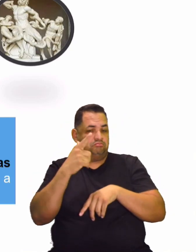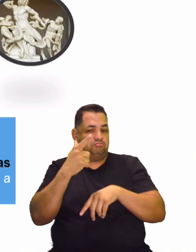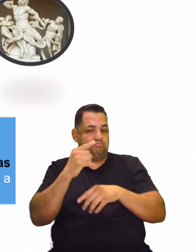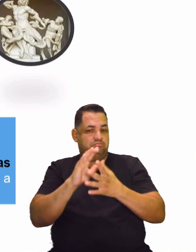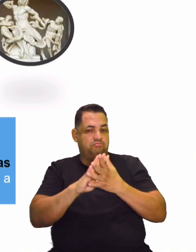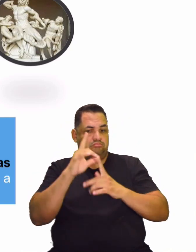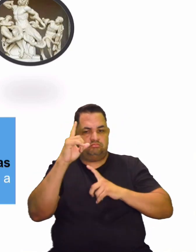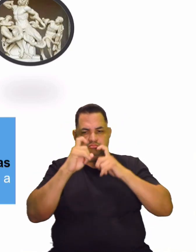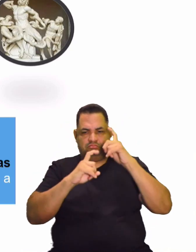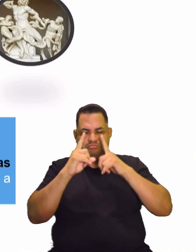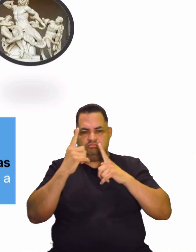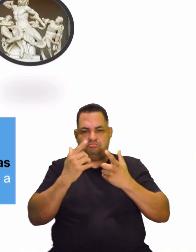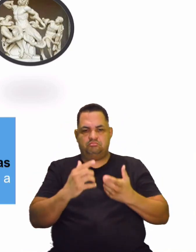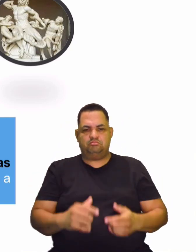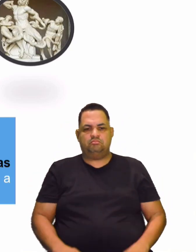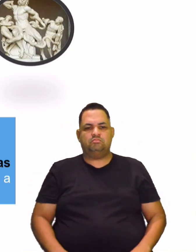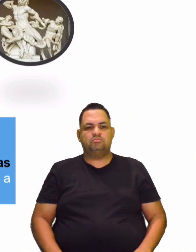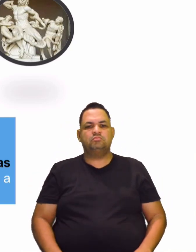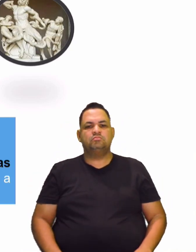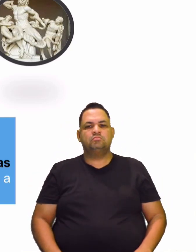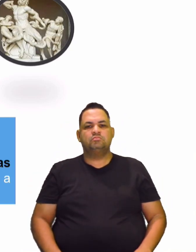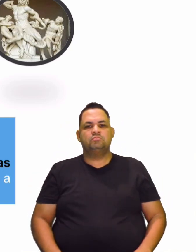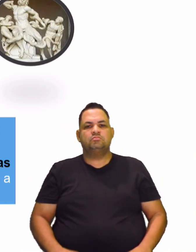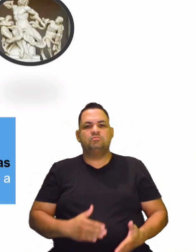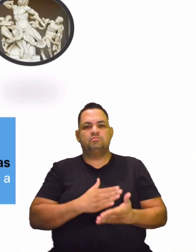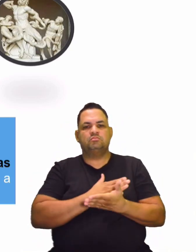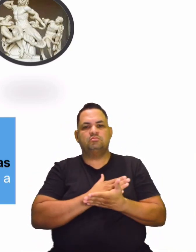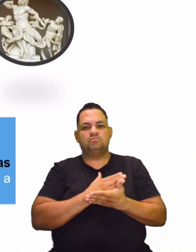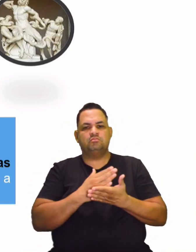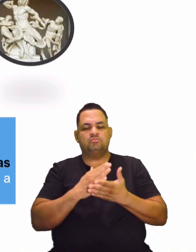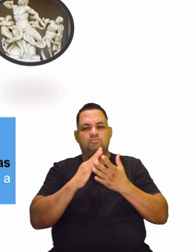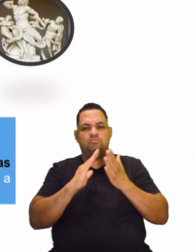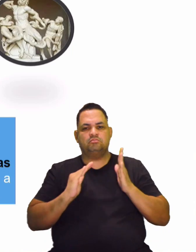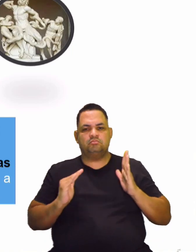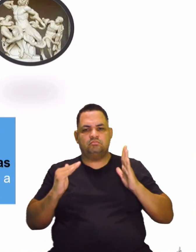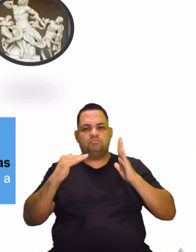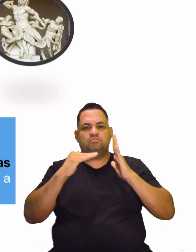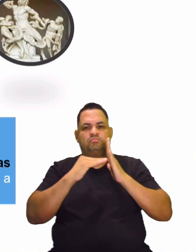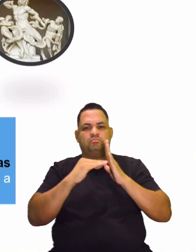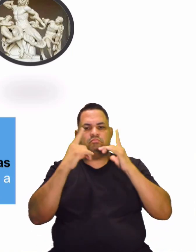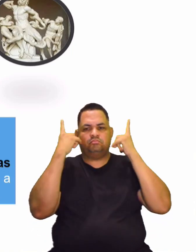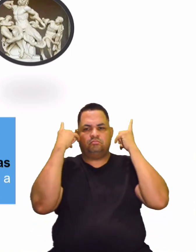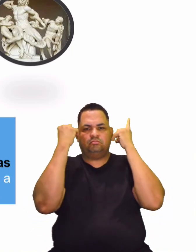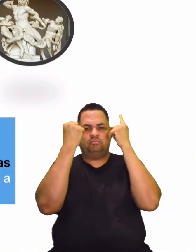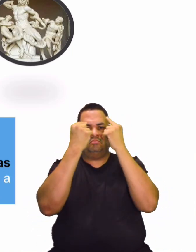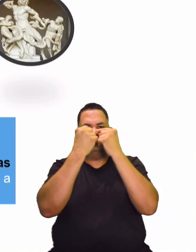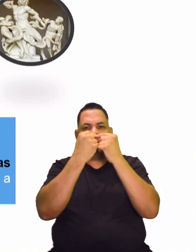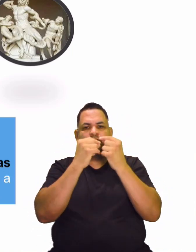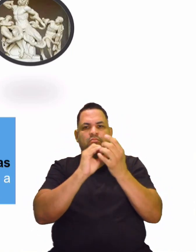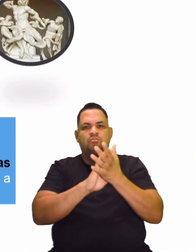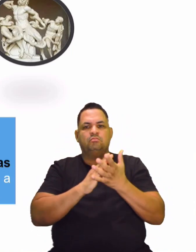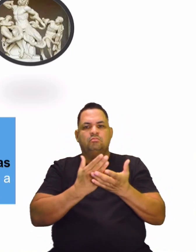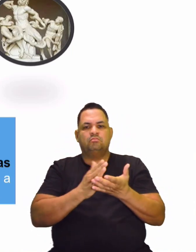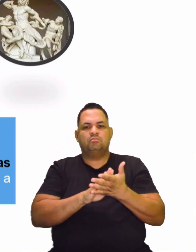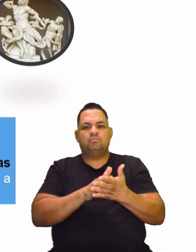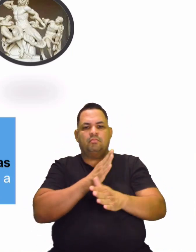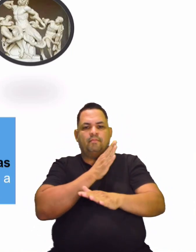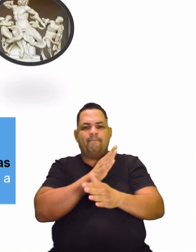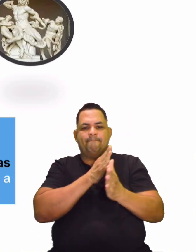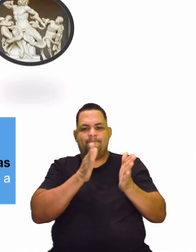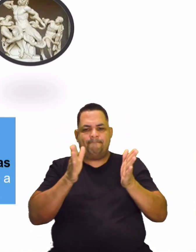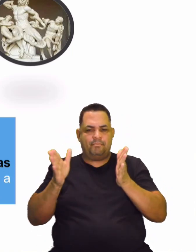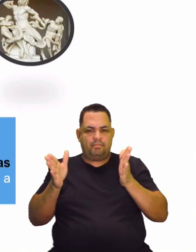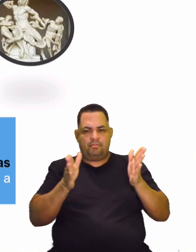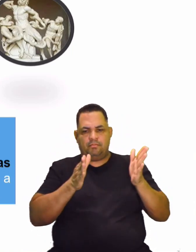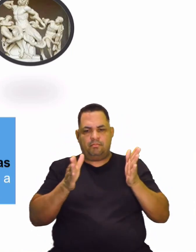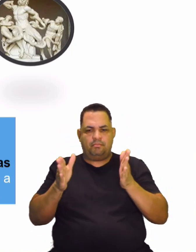é importante entender que a partir do encerramento do que os gregos chamavam de Idade das Trevas e o surgimento